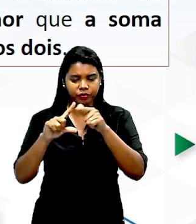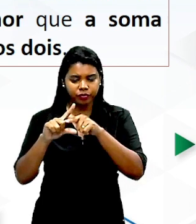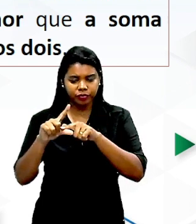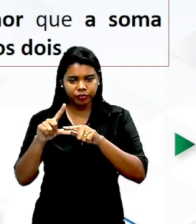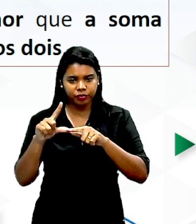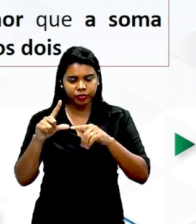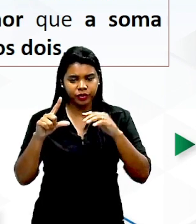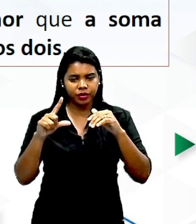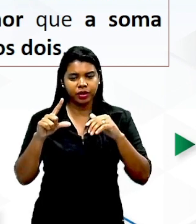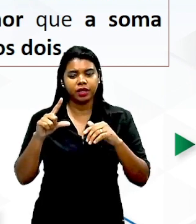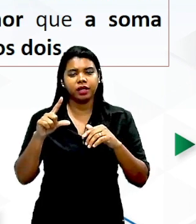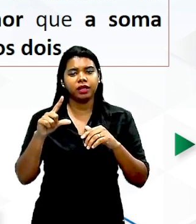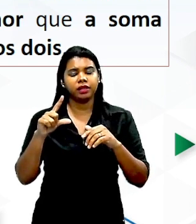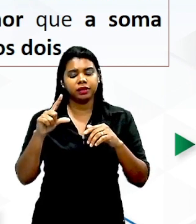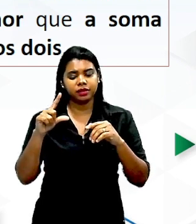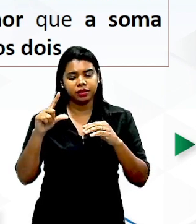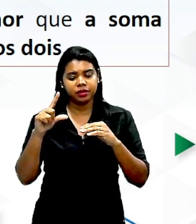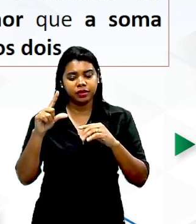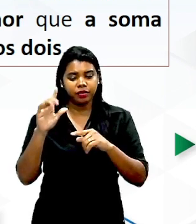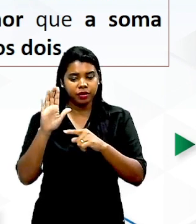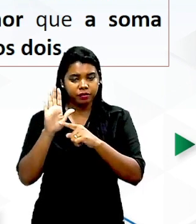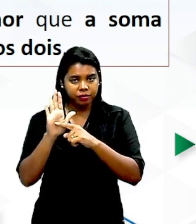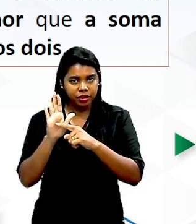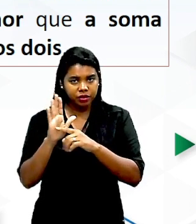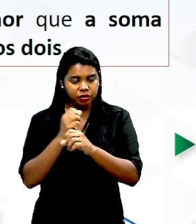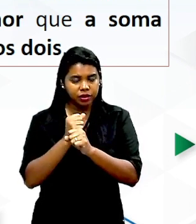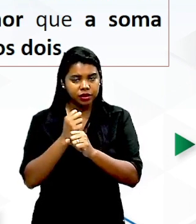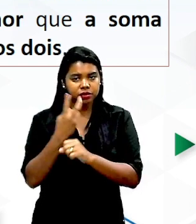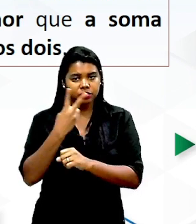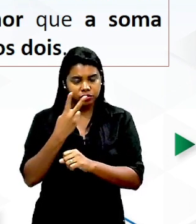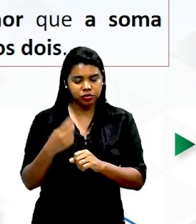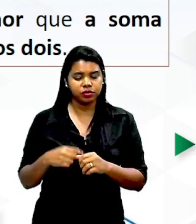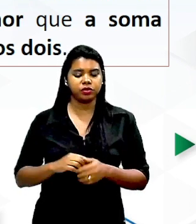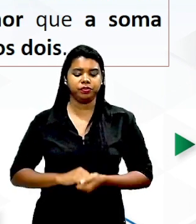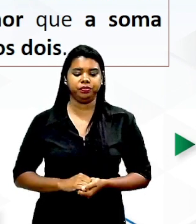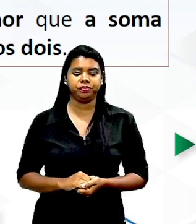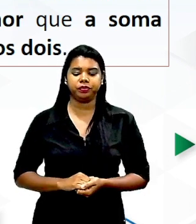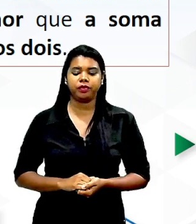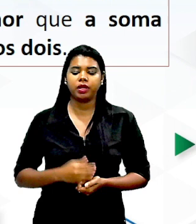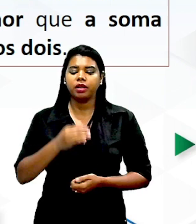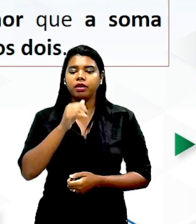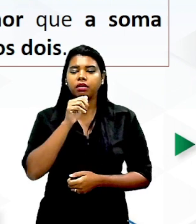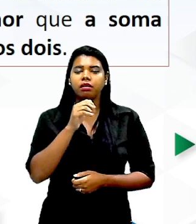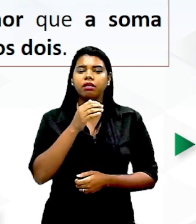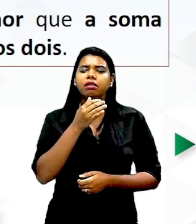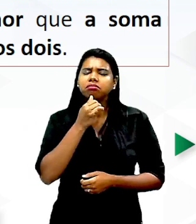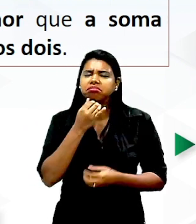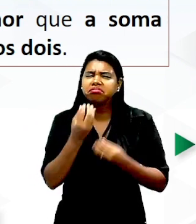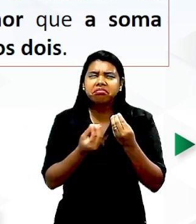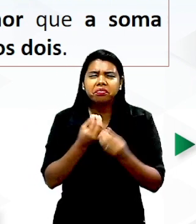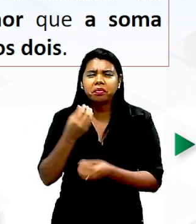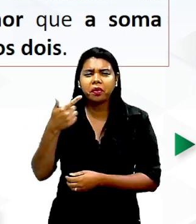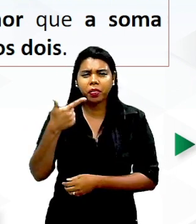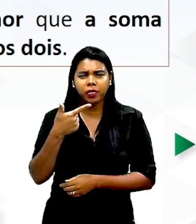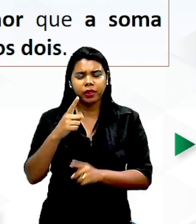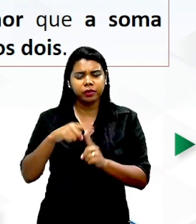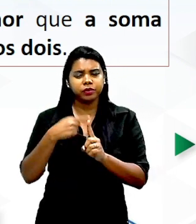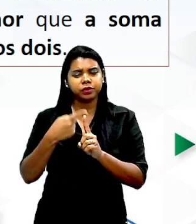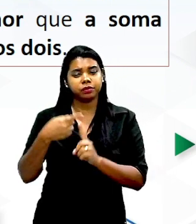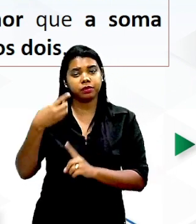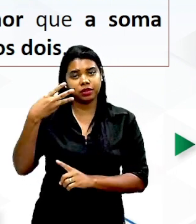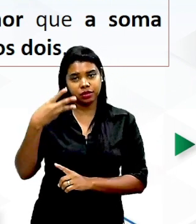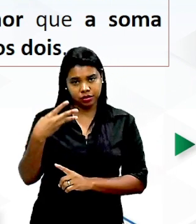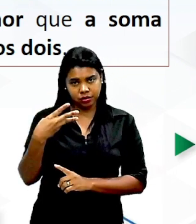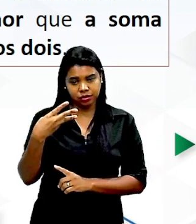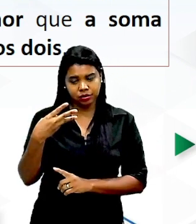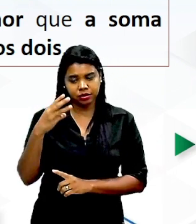soma das medidas dos outros dois. Então, como 2 mais 3 centímetros somados vão